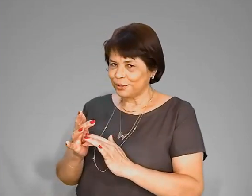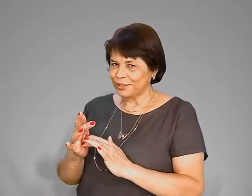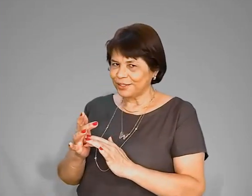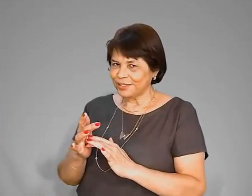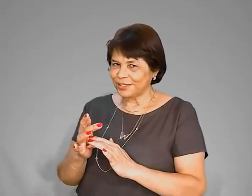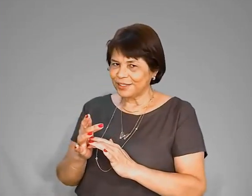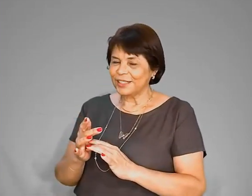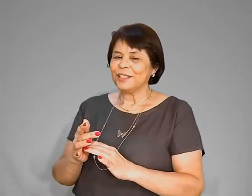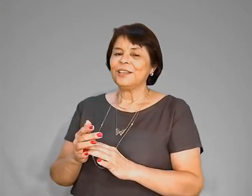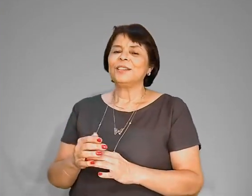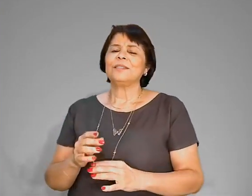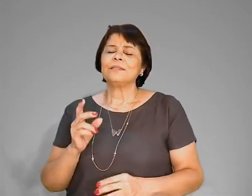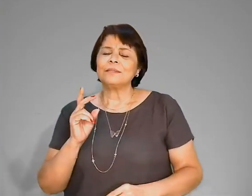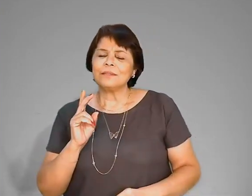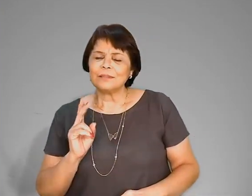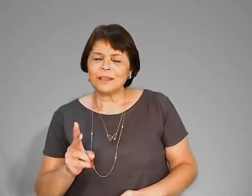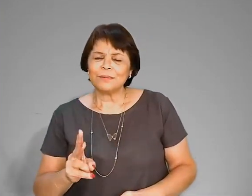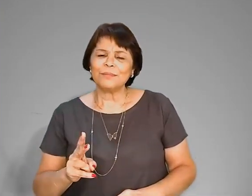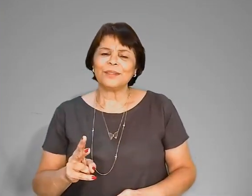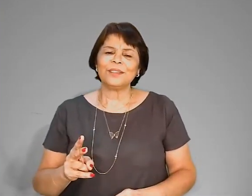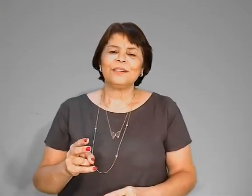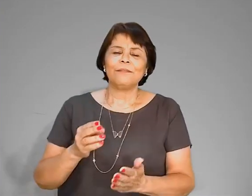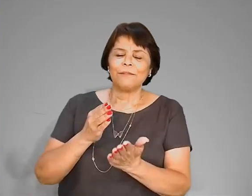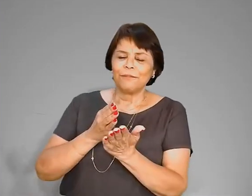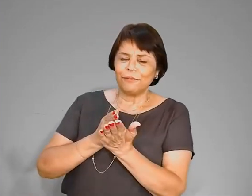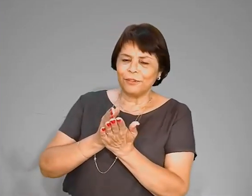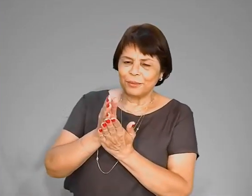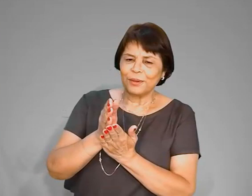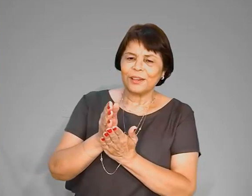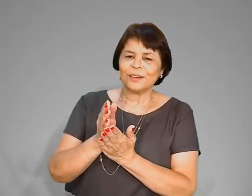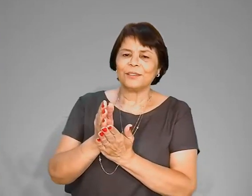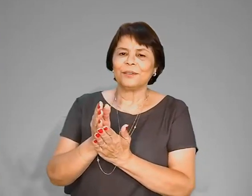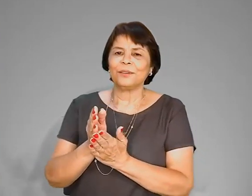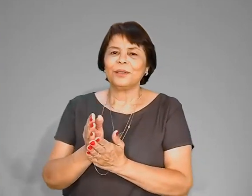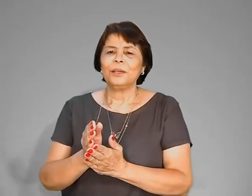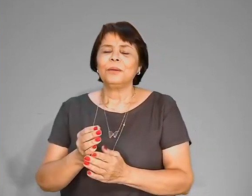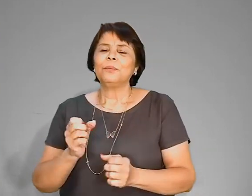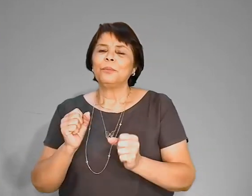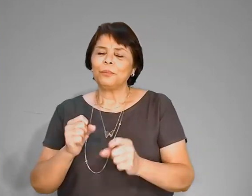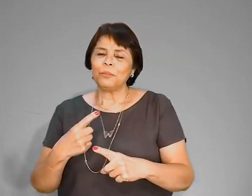edifício, bem ajustado, cresce para o